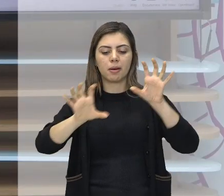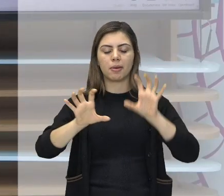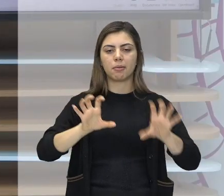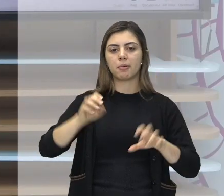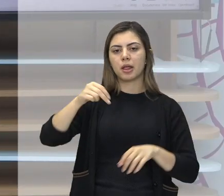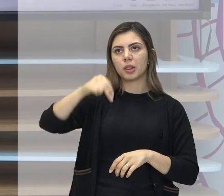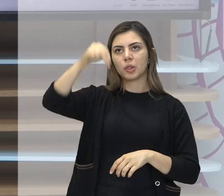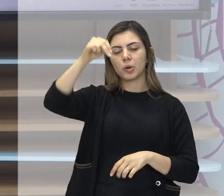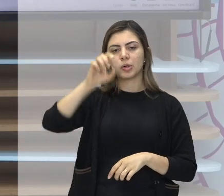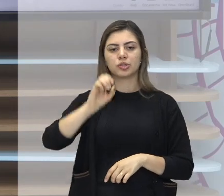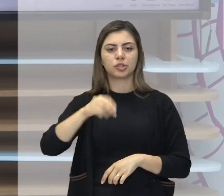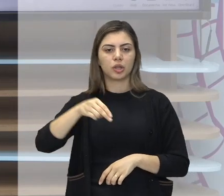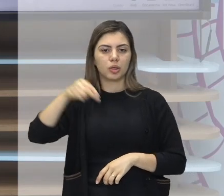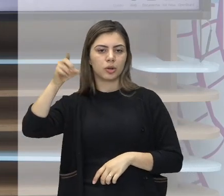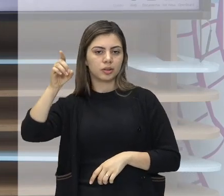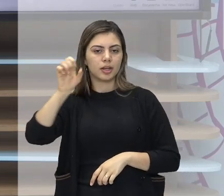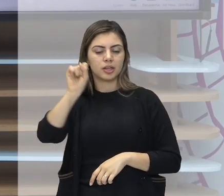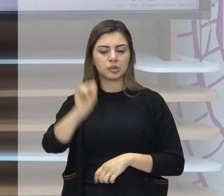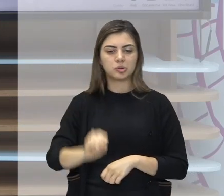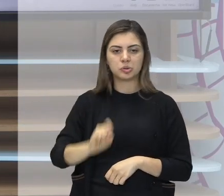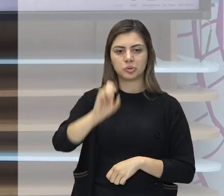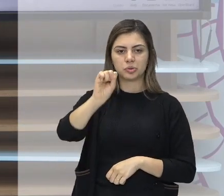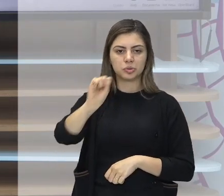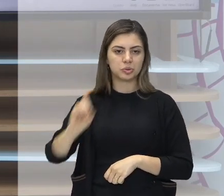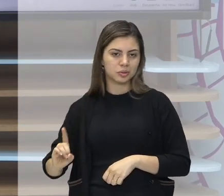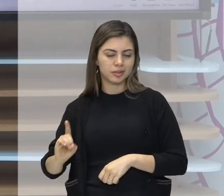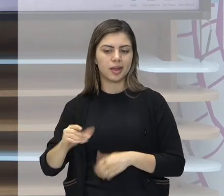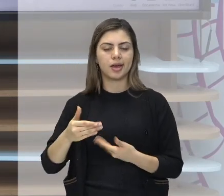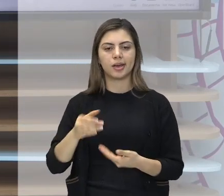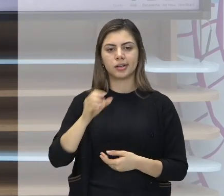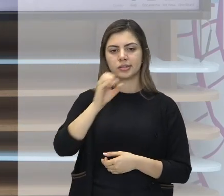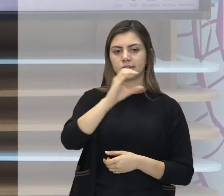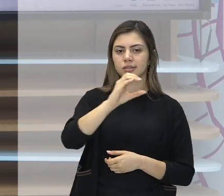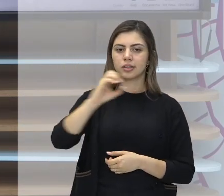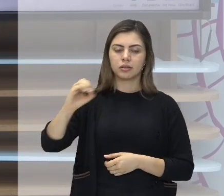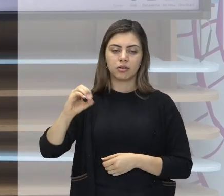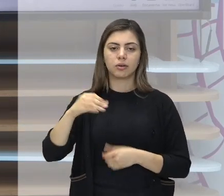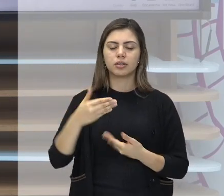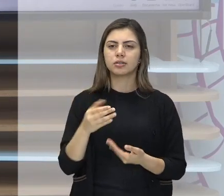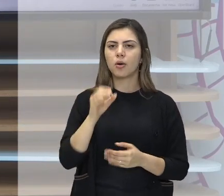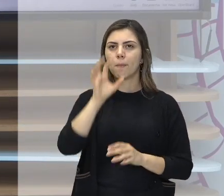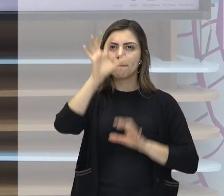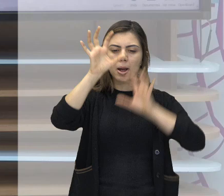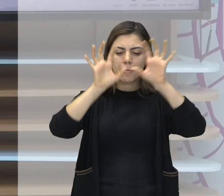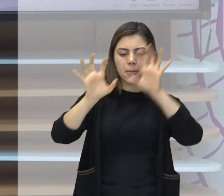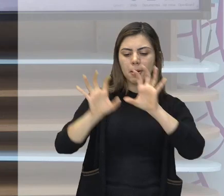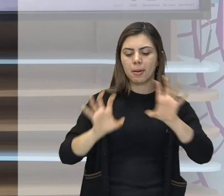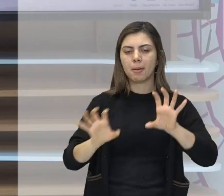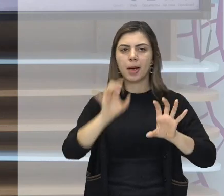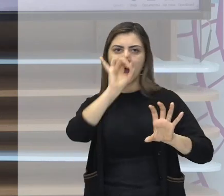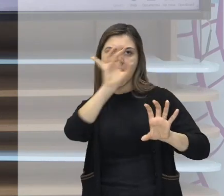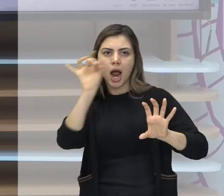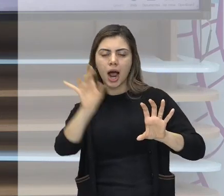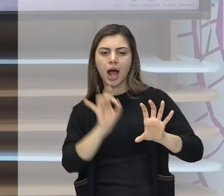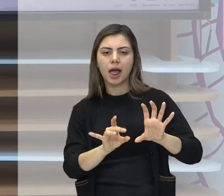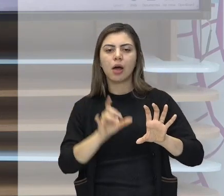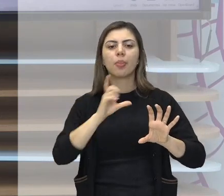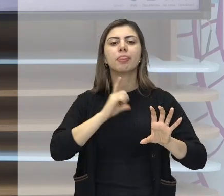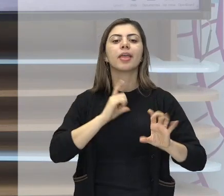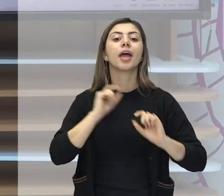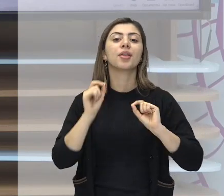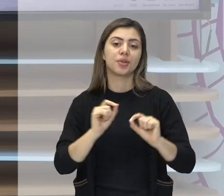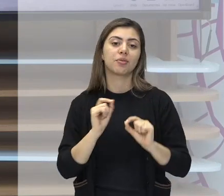nordeste, sul, sudeste, centro-oeste, e cada região trabalha